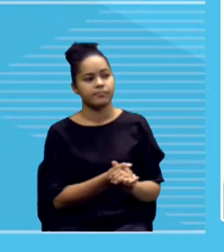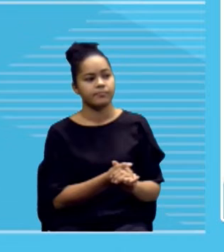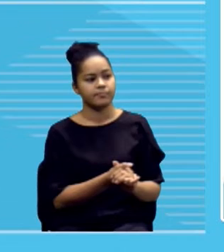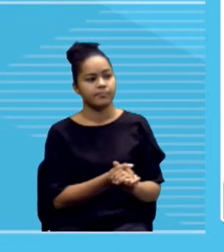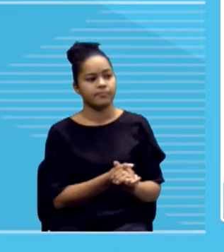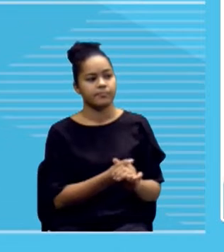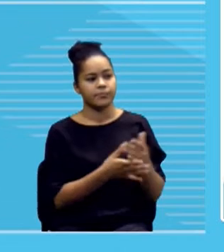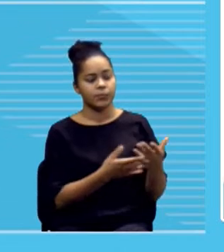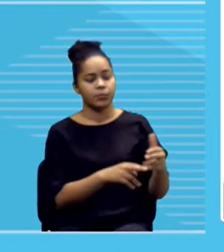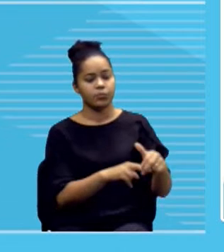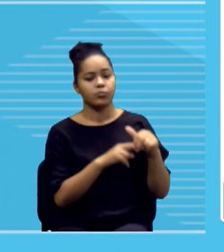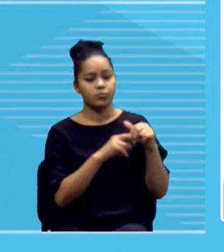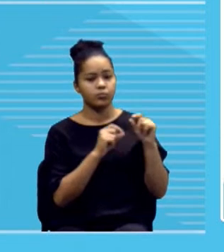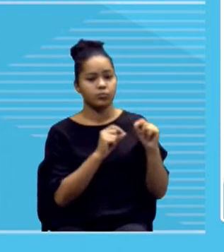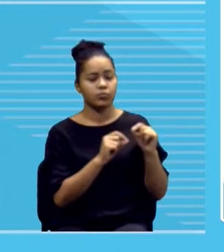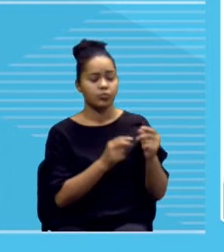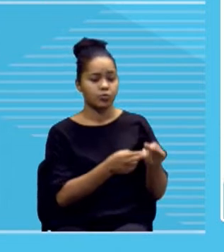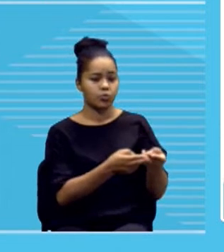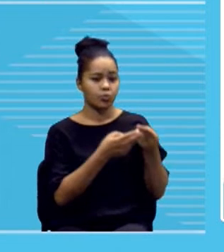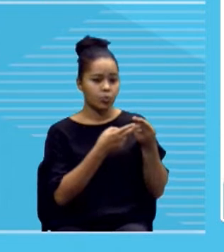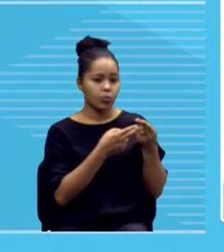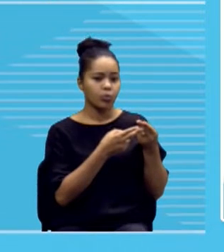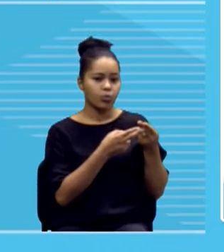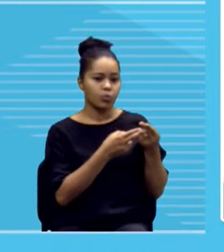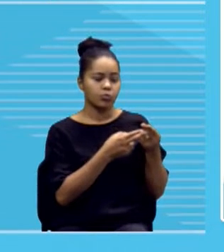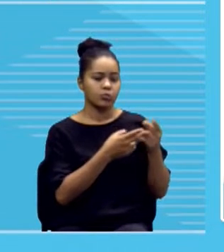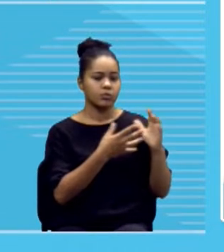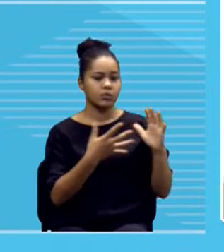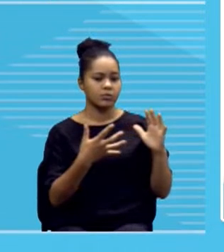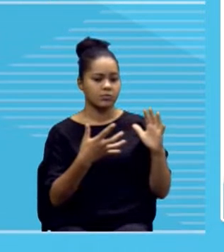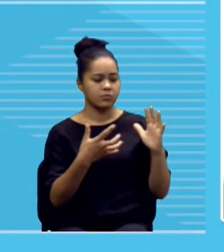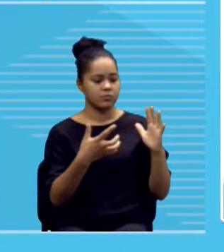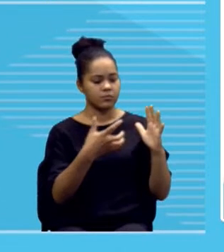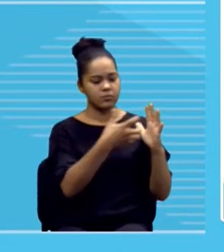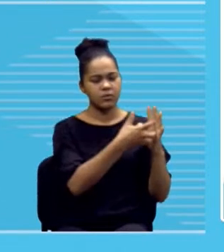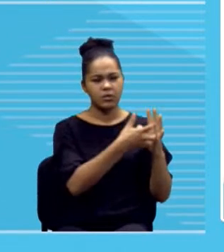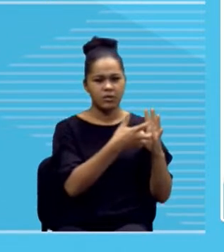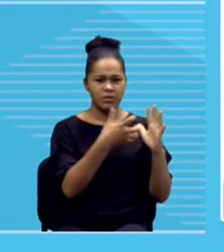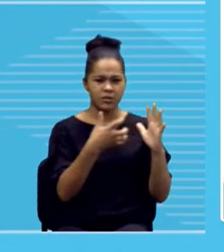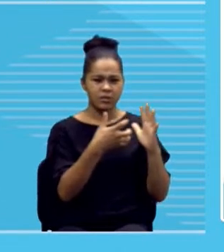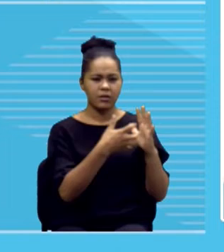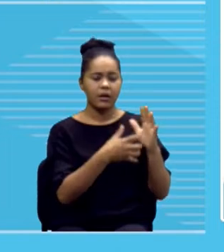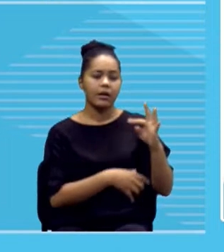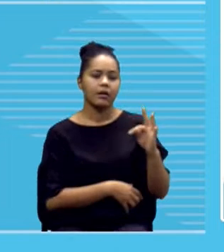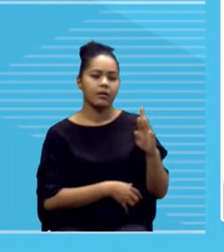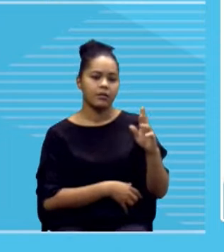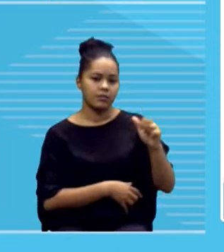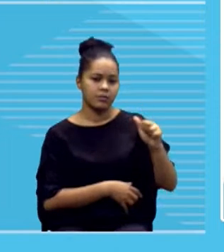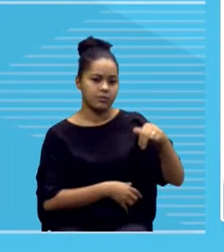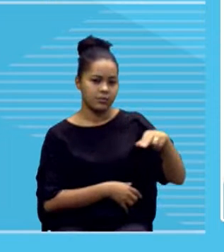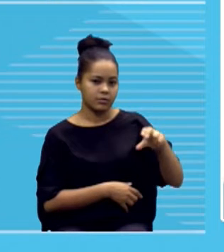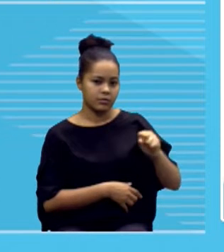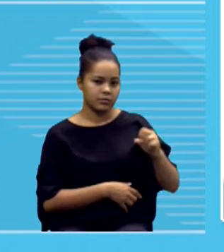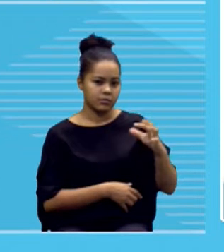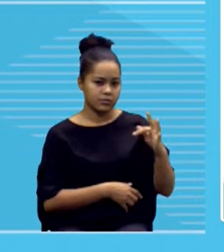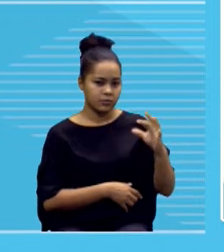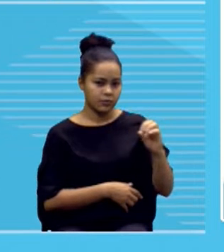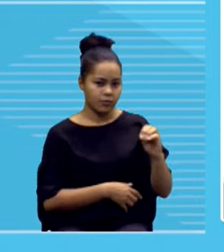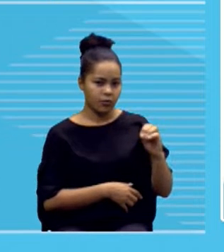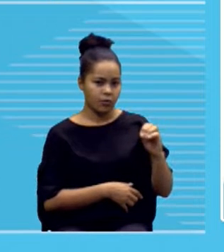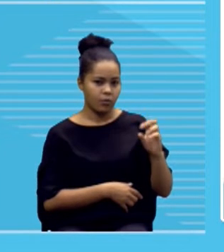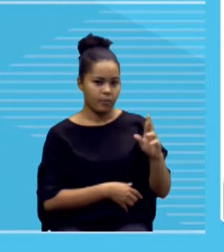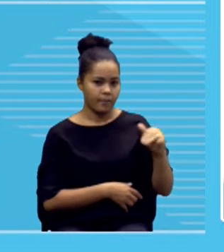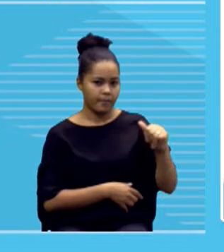Para isso, são utilizados transformadores para levar a tensão para 13.800 e até 230 mil